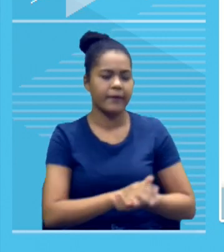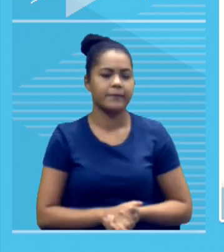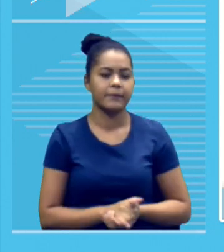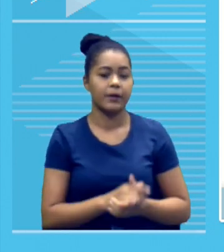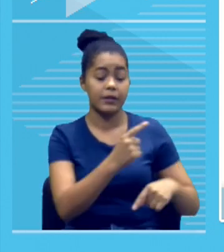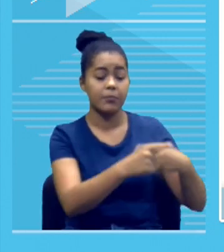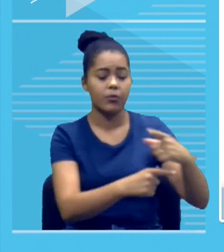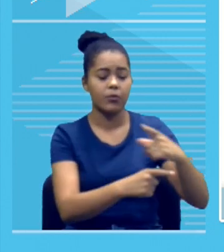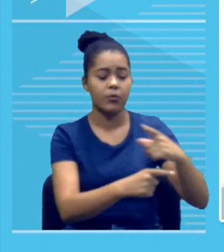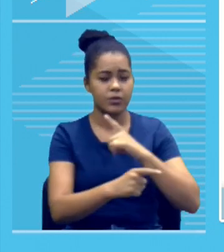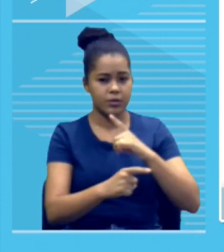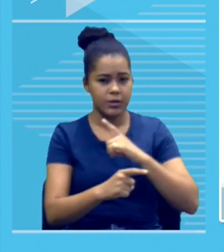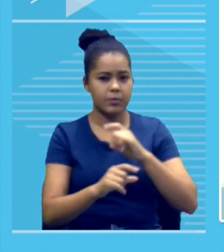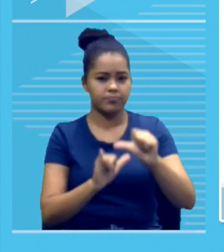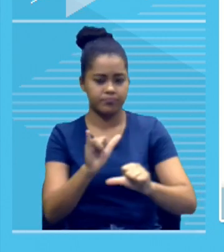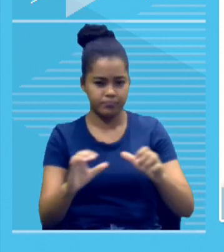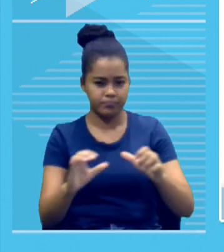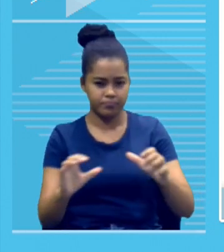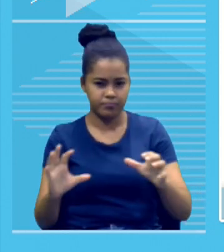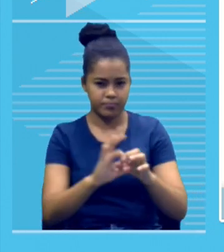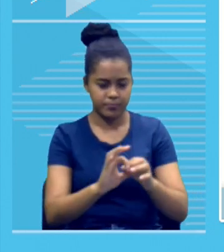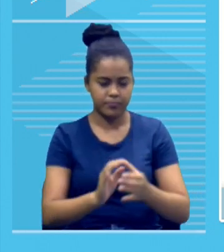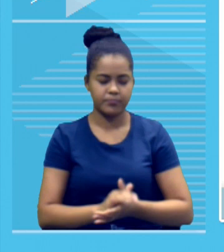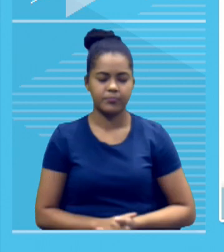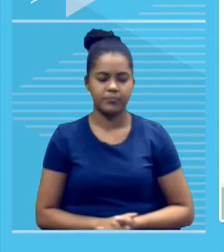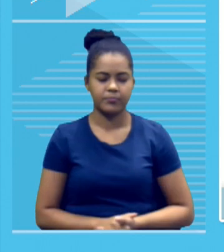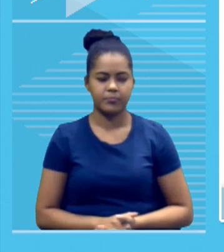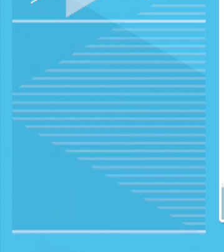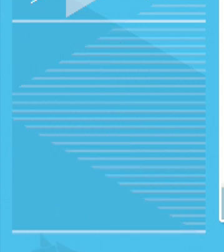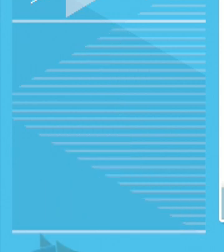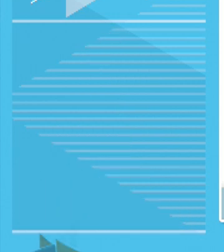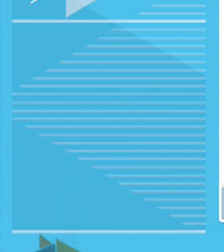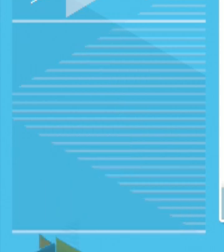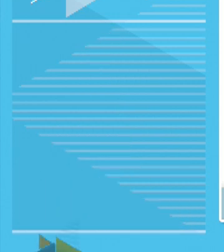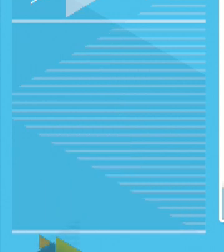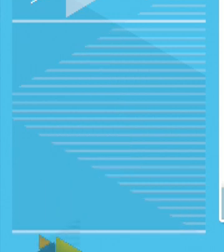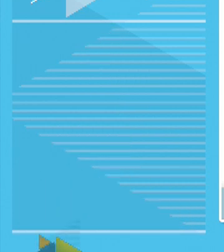de adição. Mas vamos colocar um minuto primeiro aí.